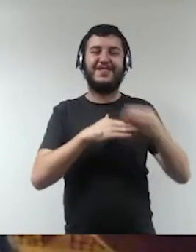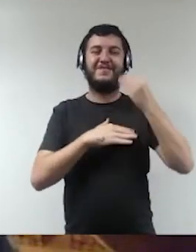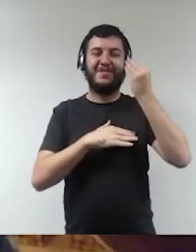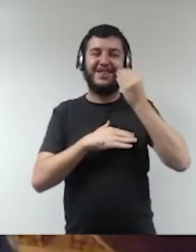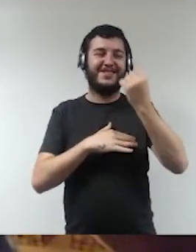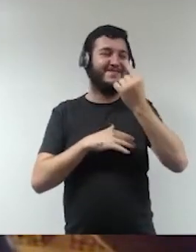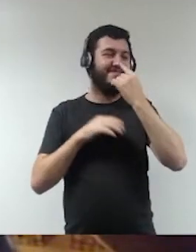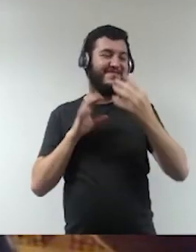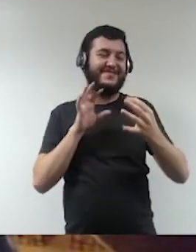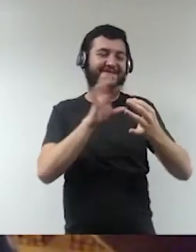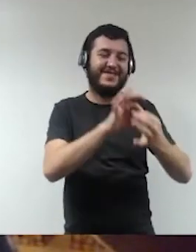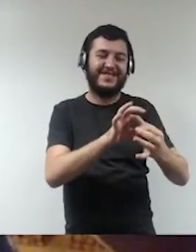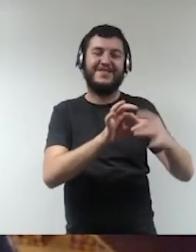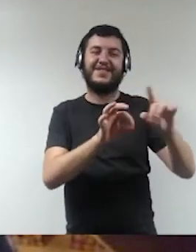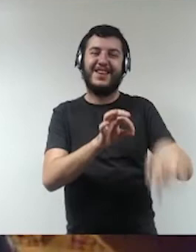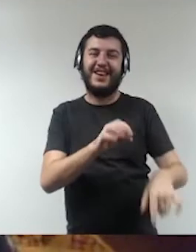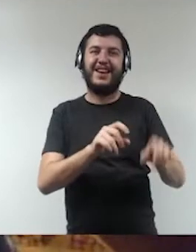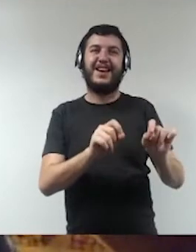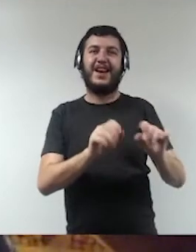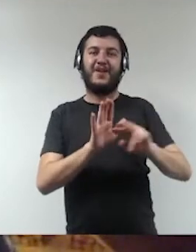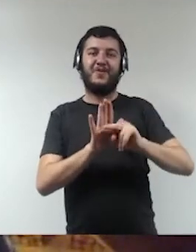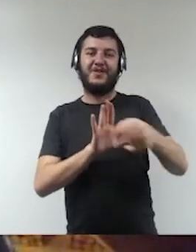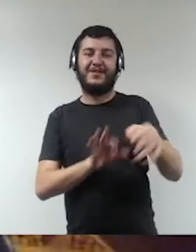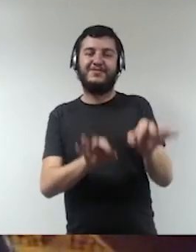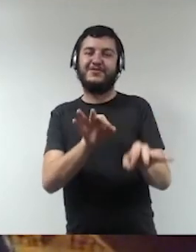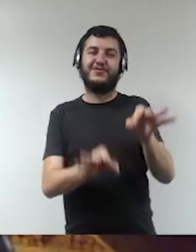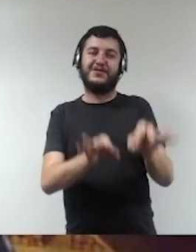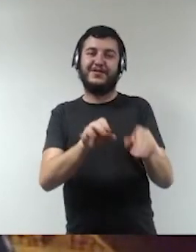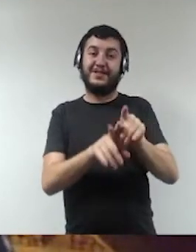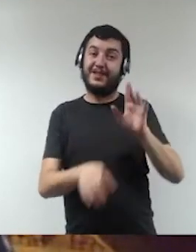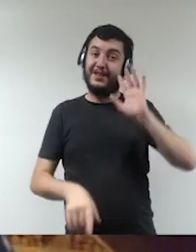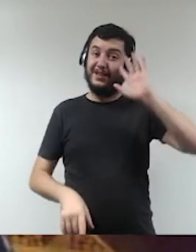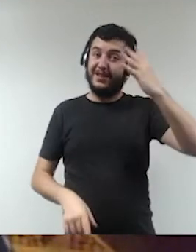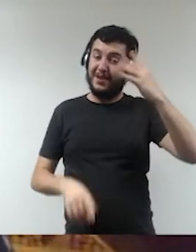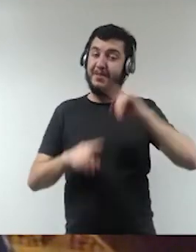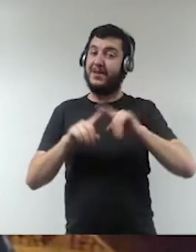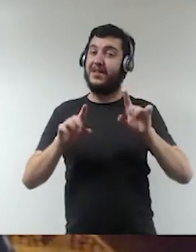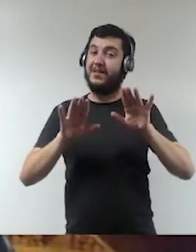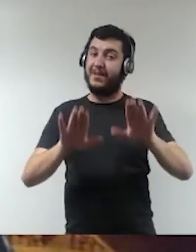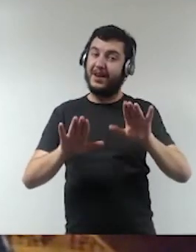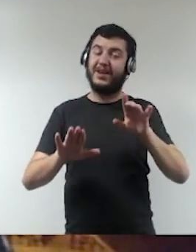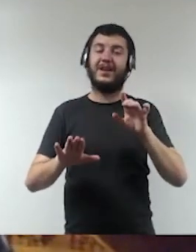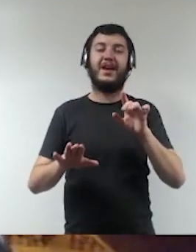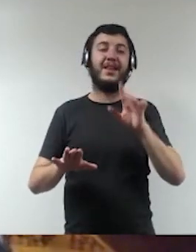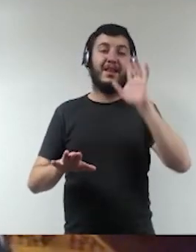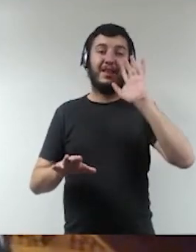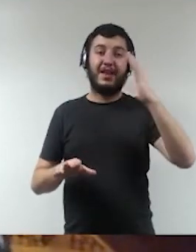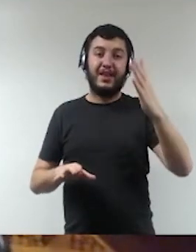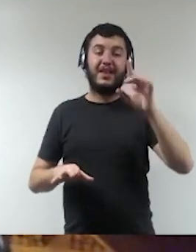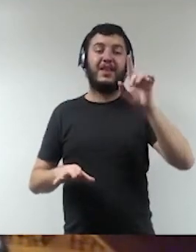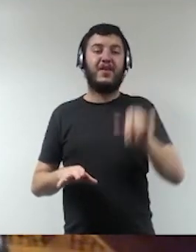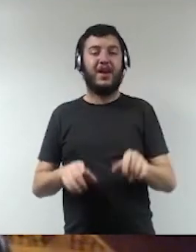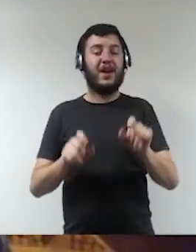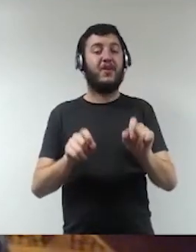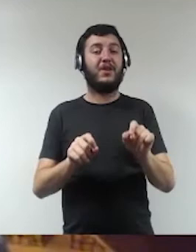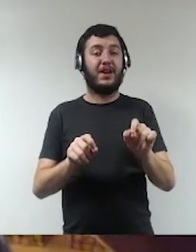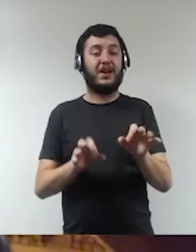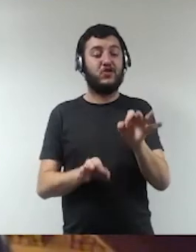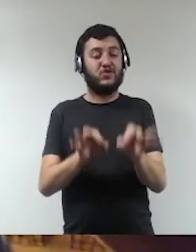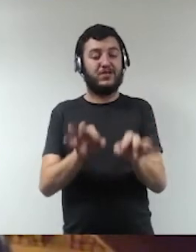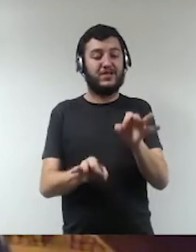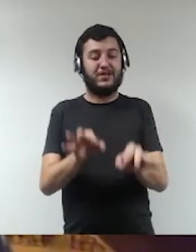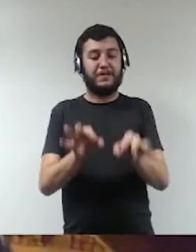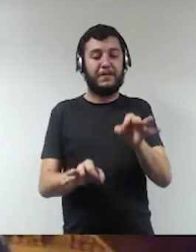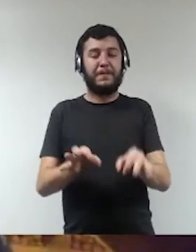que é exatamente a consequência jurídica de uma decisão, e essas decisões estão massificadas, estão sendo judicializadas, e